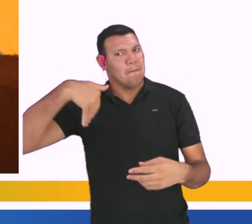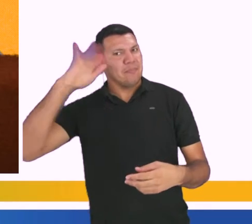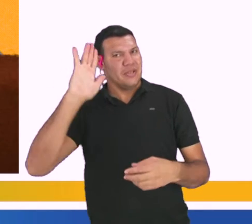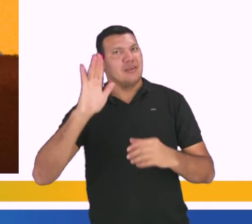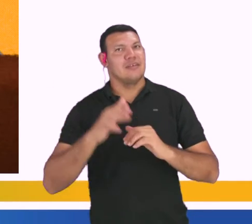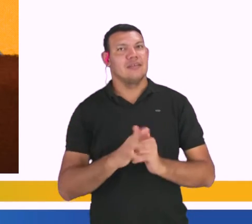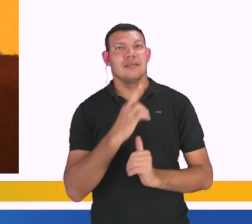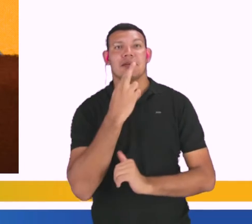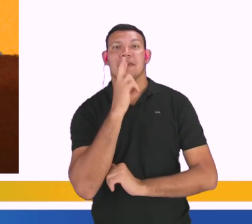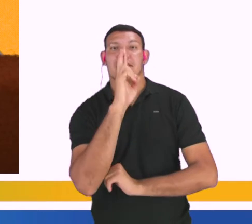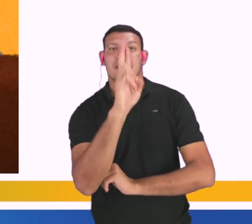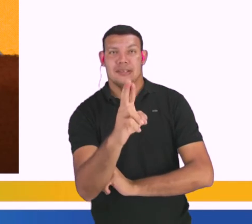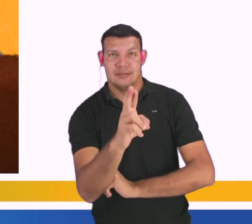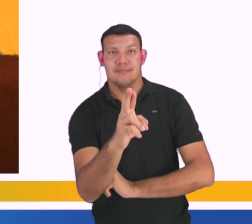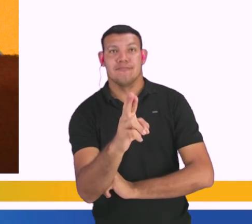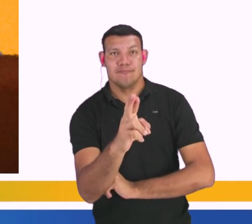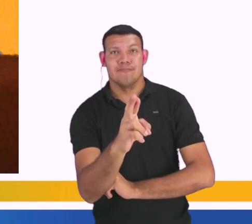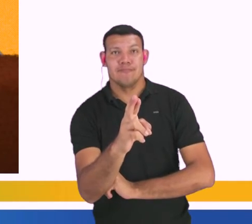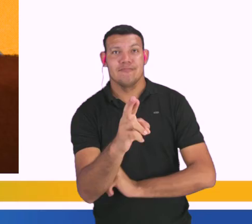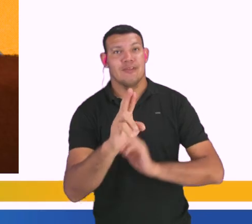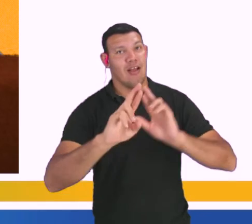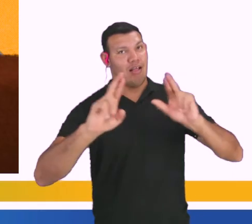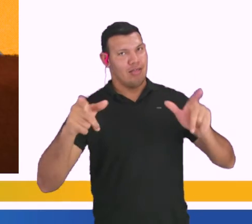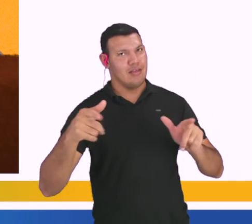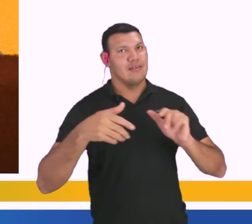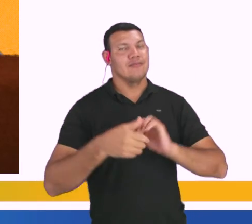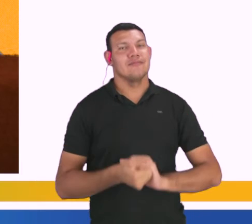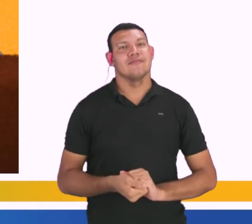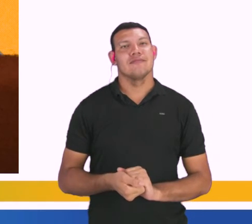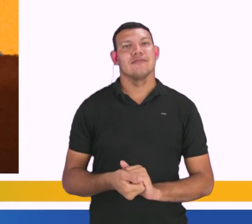uma resposta disso quando comparado, por exemplo,